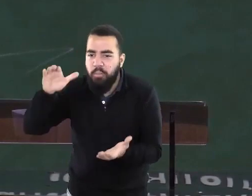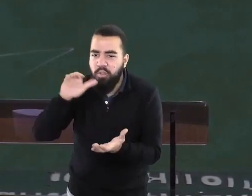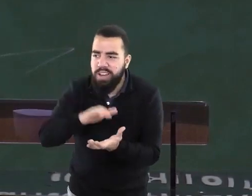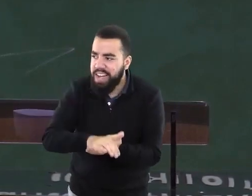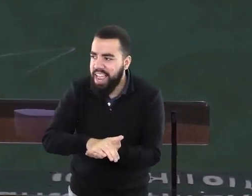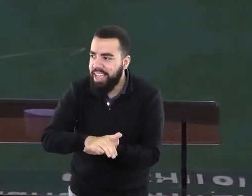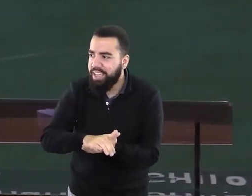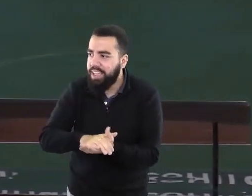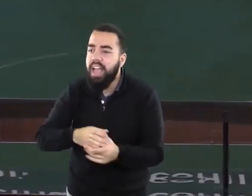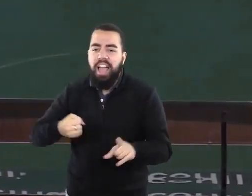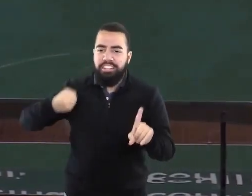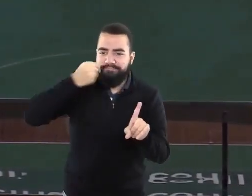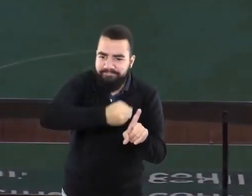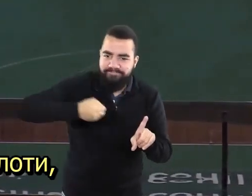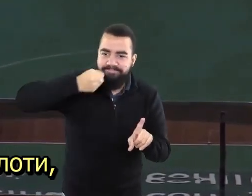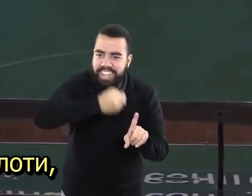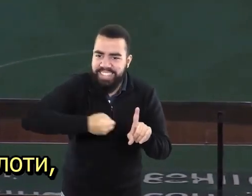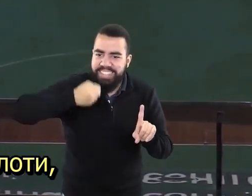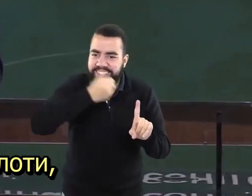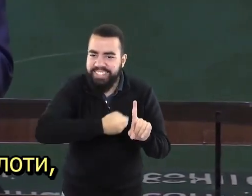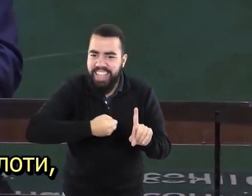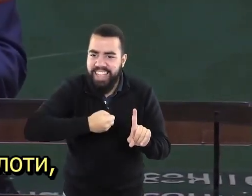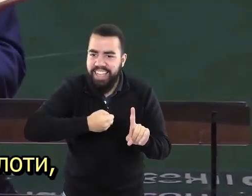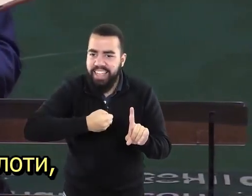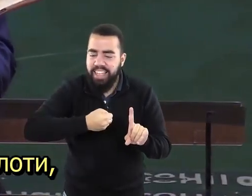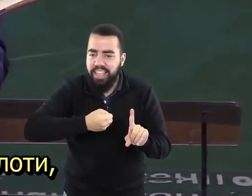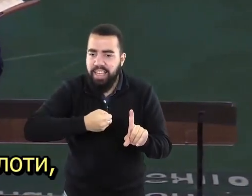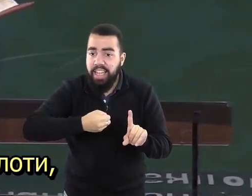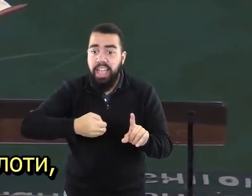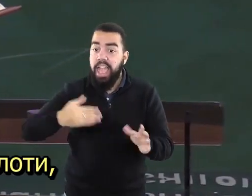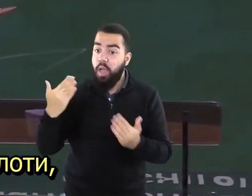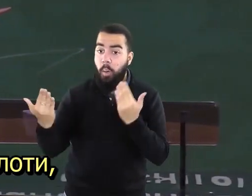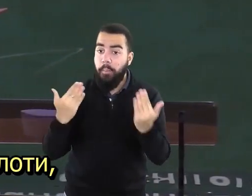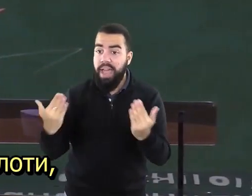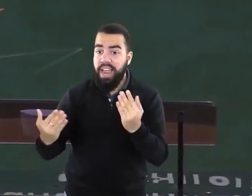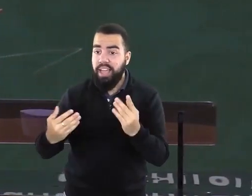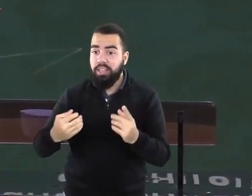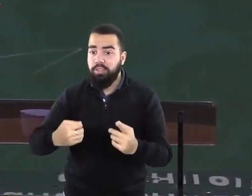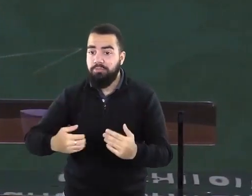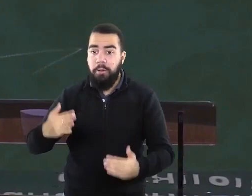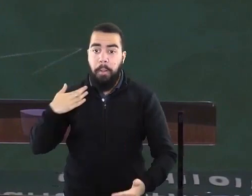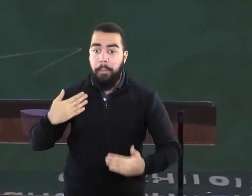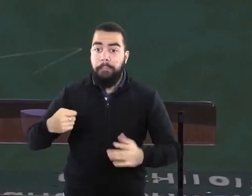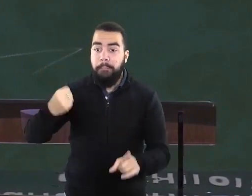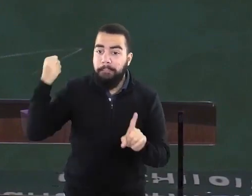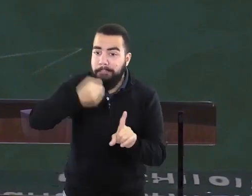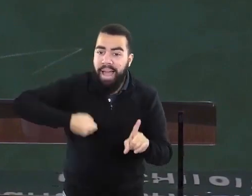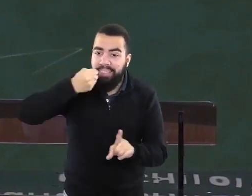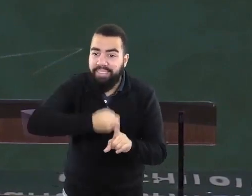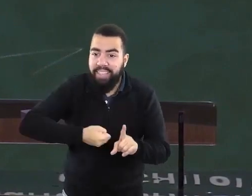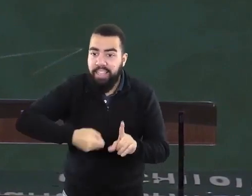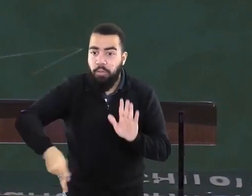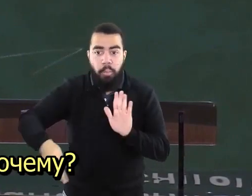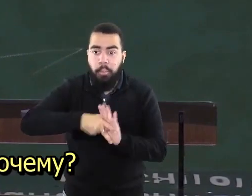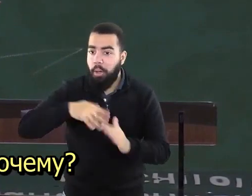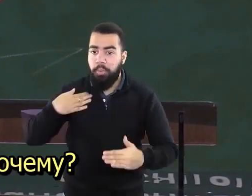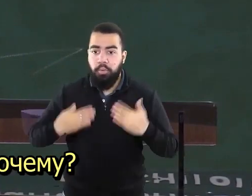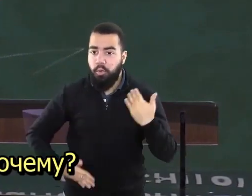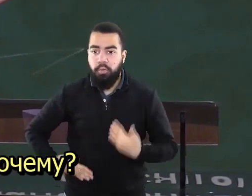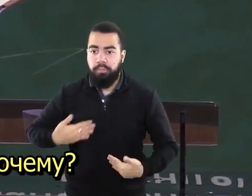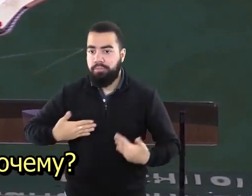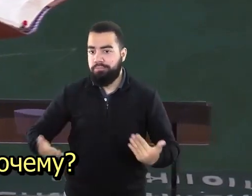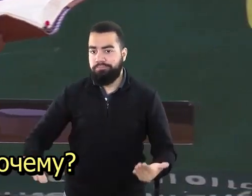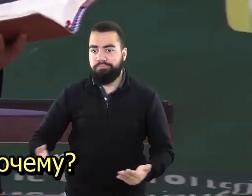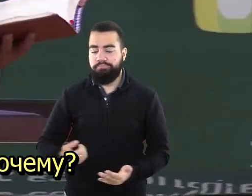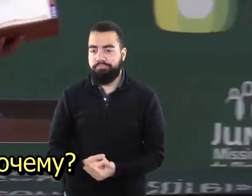Mas o texto diz que ninguém jamais odiou a sua própria carne. Antes, alimenta e dela cuida. A